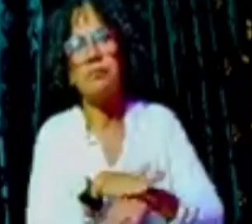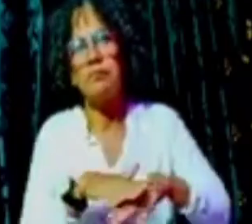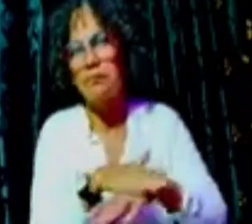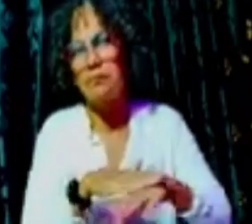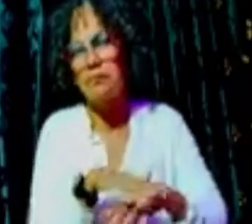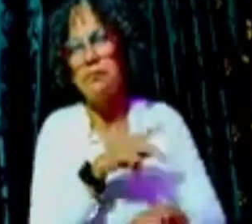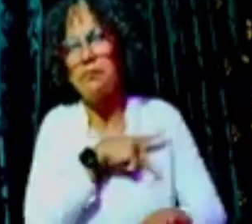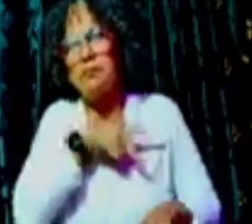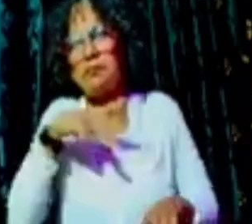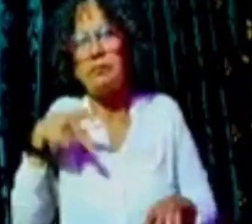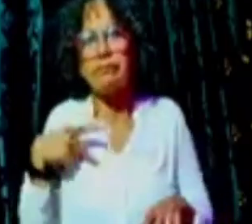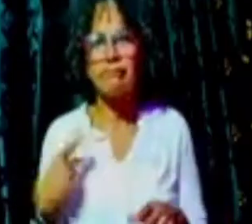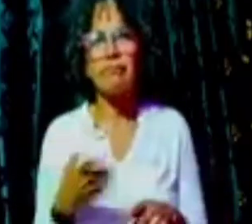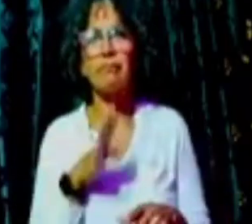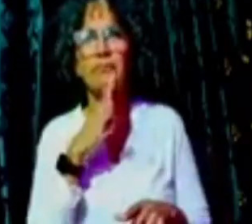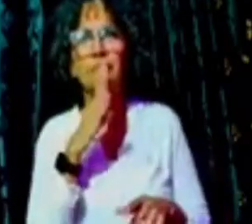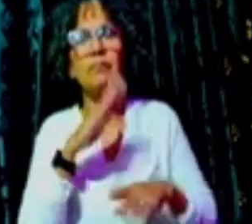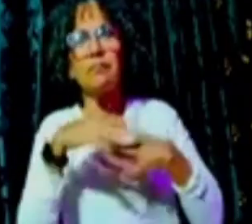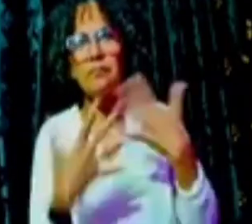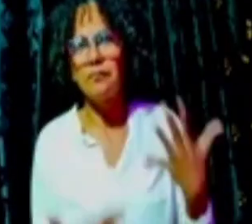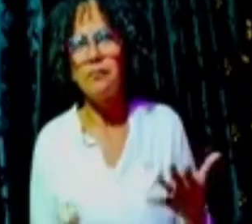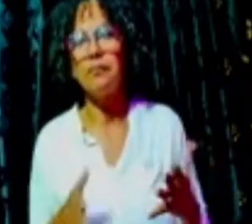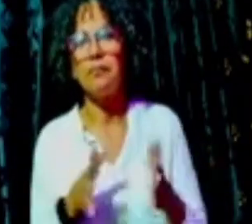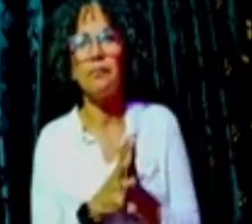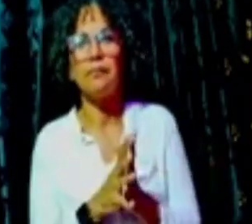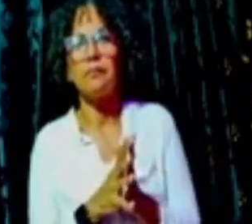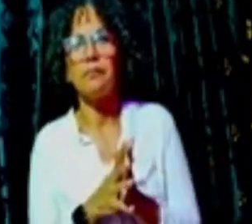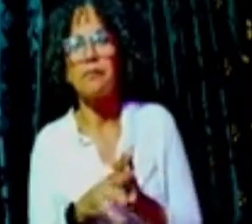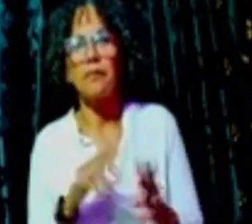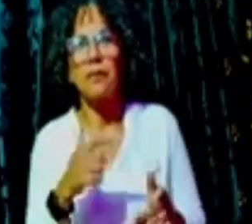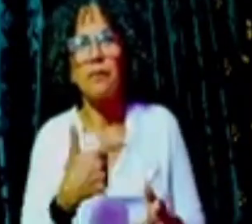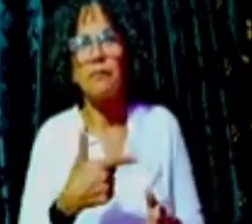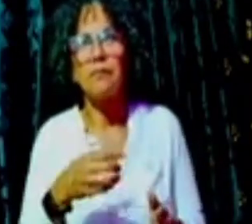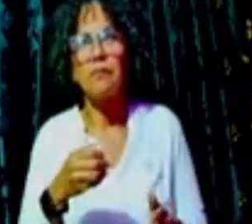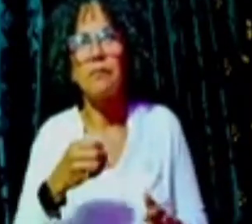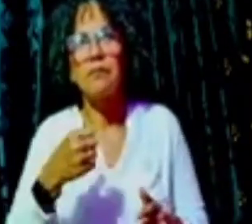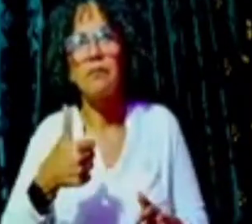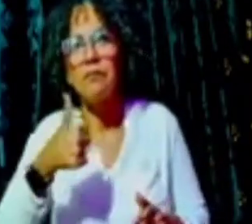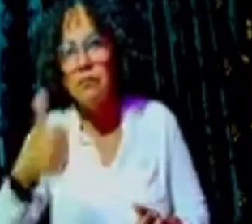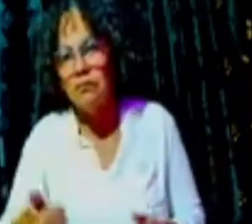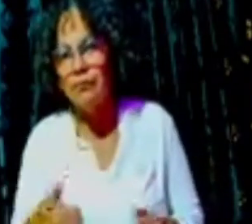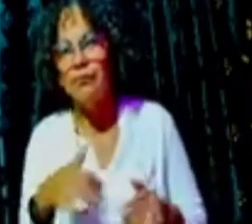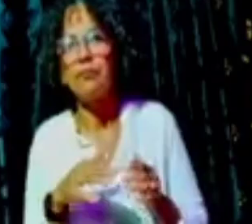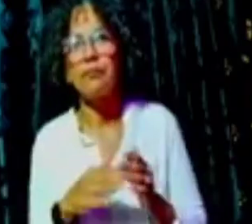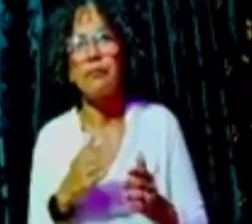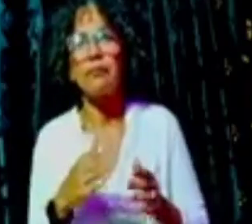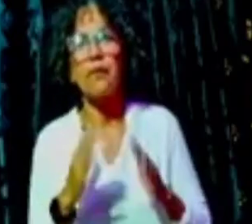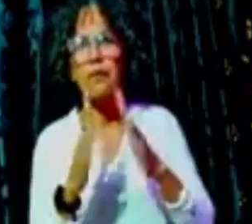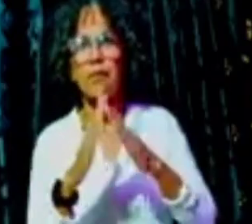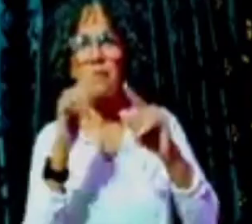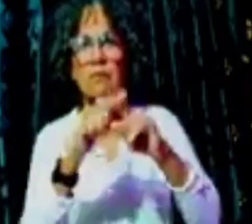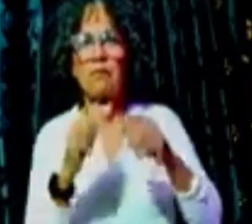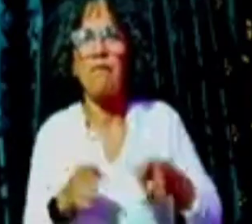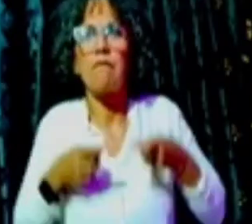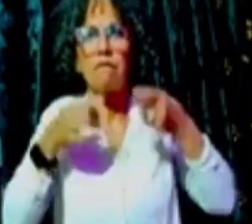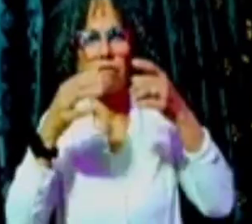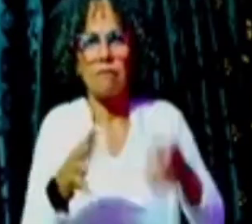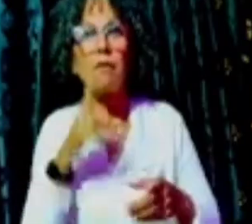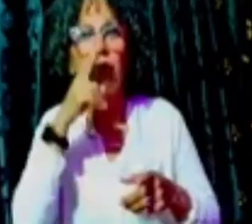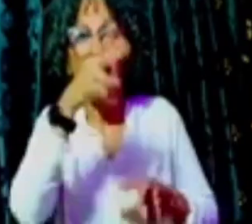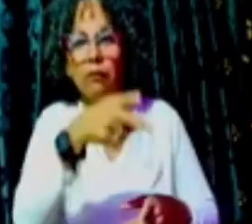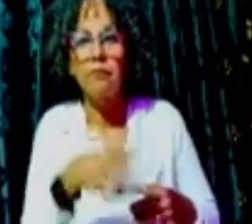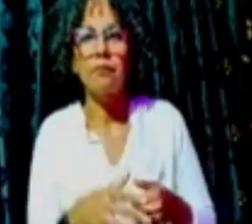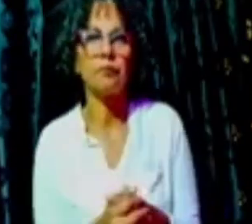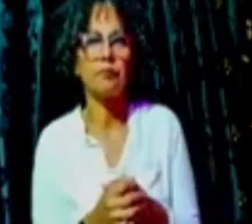já sabiam que eu tinha um conhecimento de Libras e tal. E aí em 2021, que a igreja estava mais estruturada,